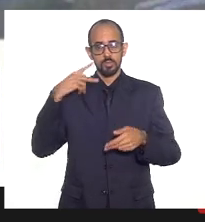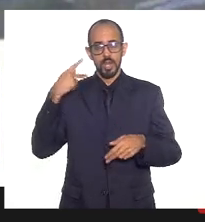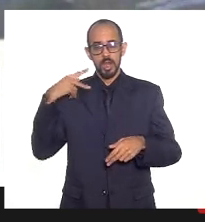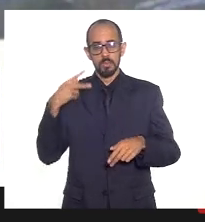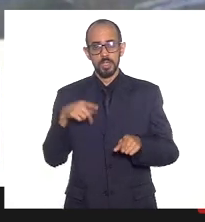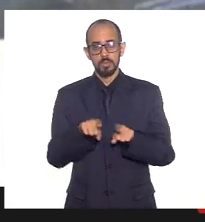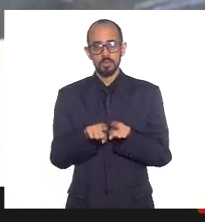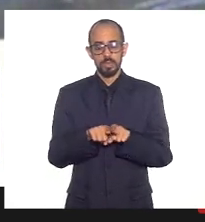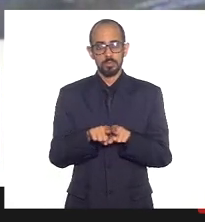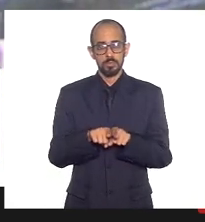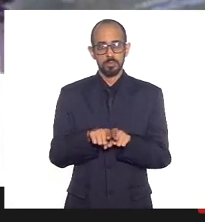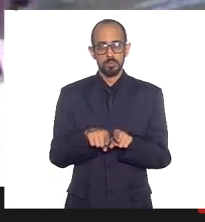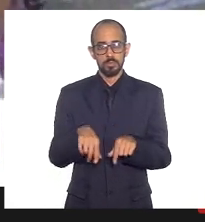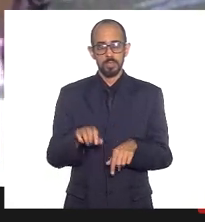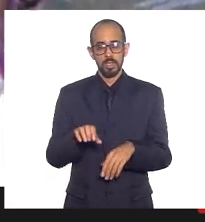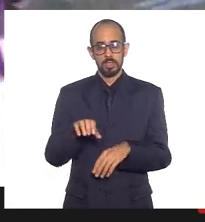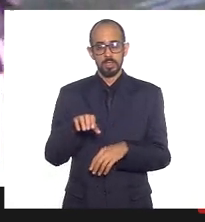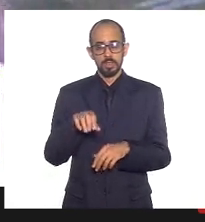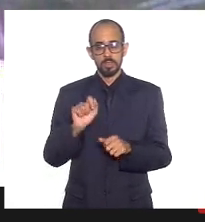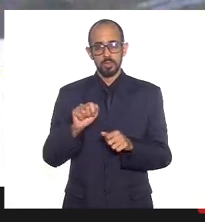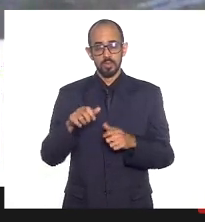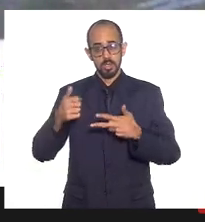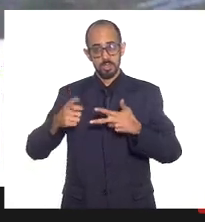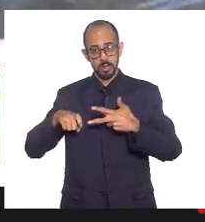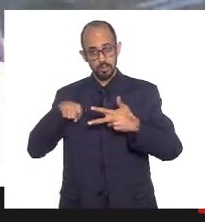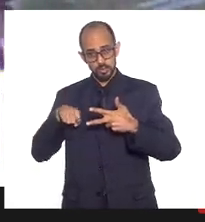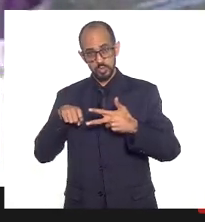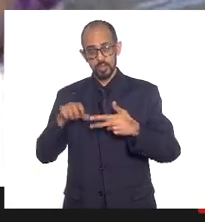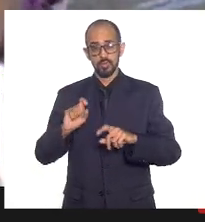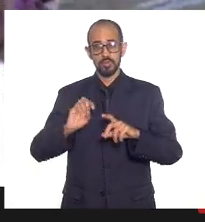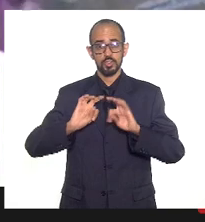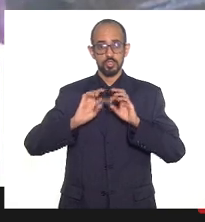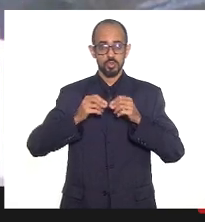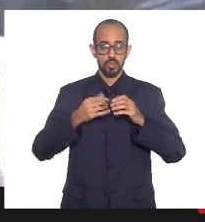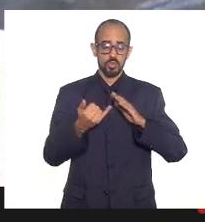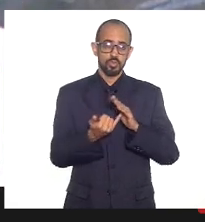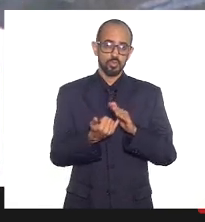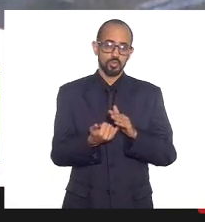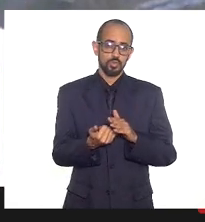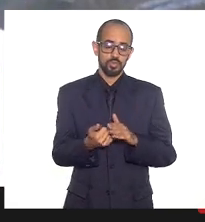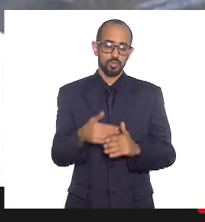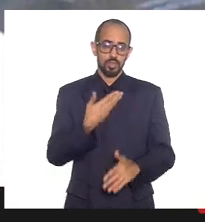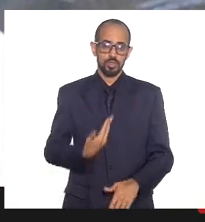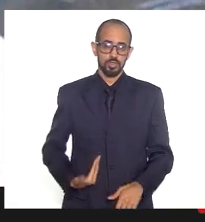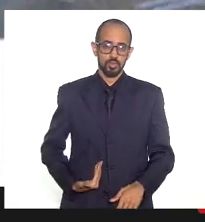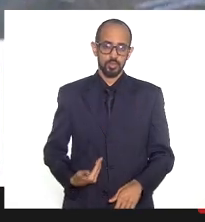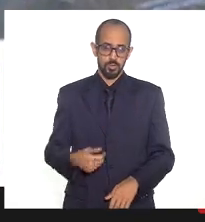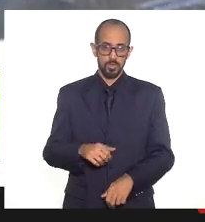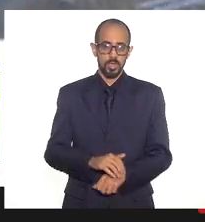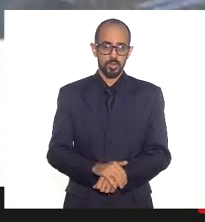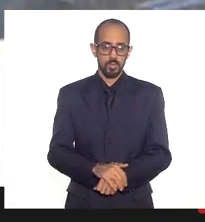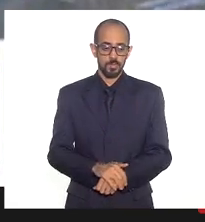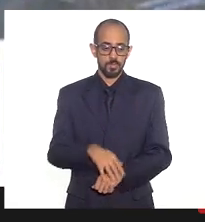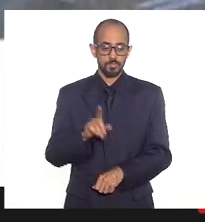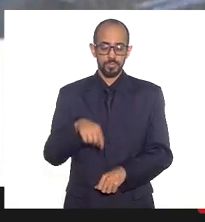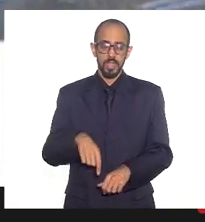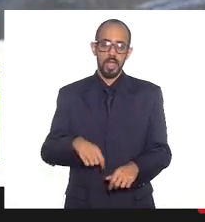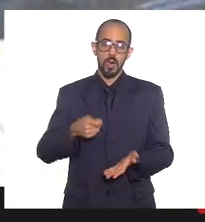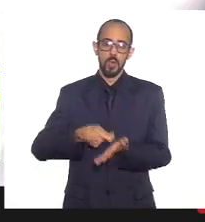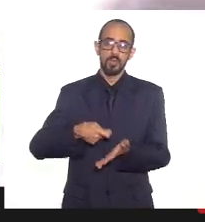do executivo, da agenda do poder judiciário, da agenda das instituições do Estado, né? Eu acho que esse dever de informar